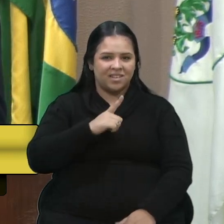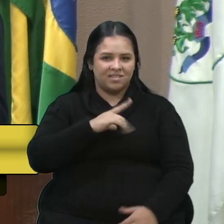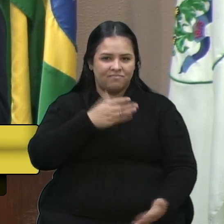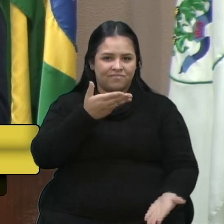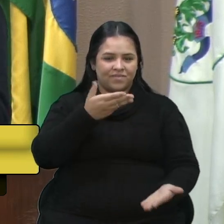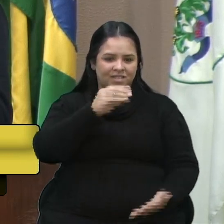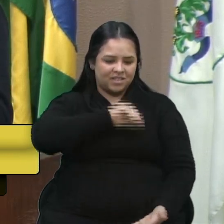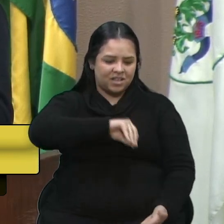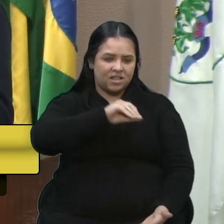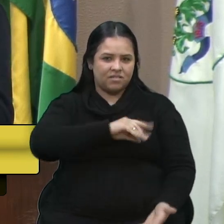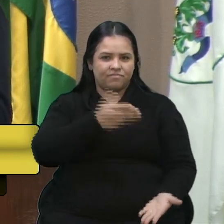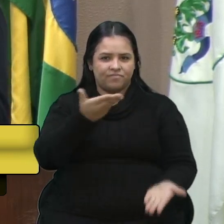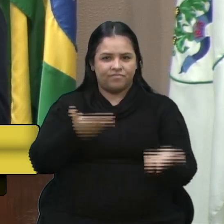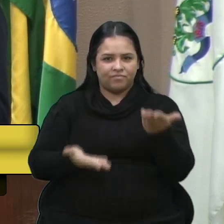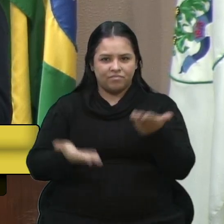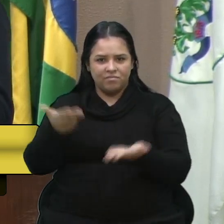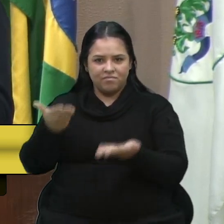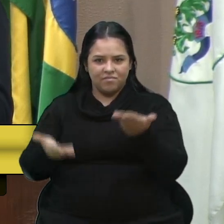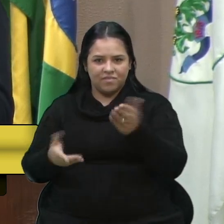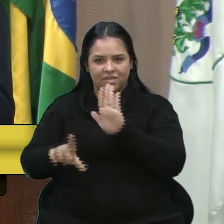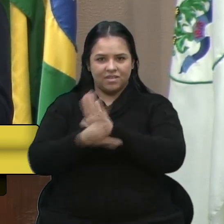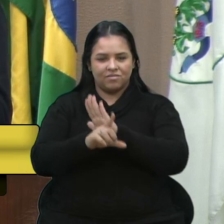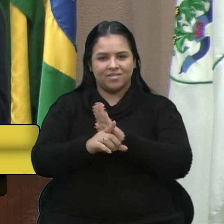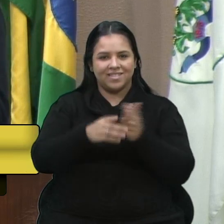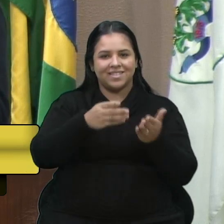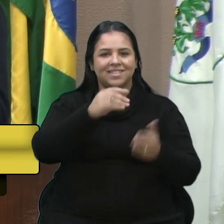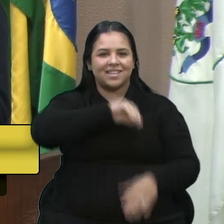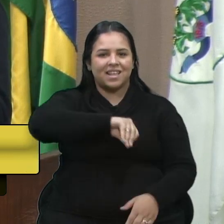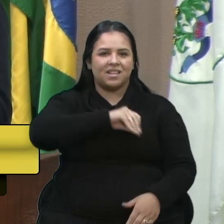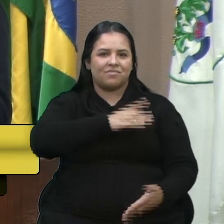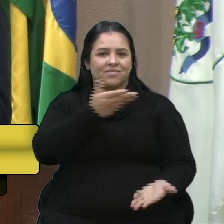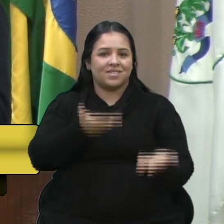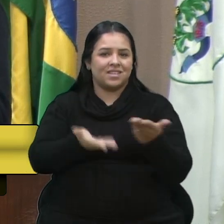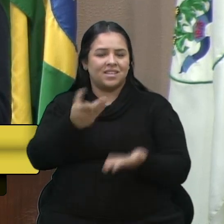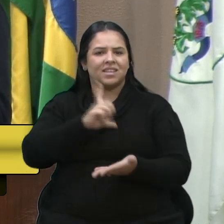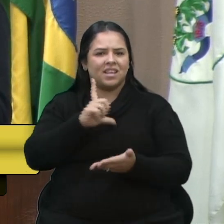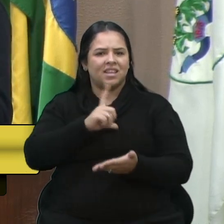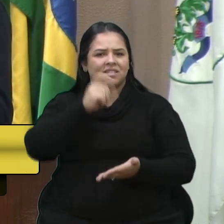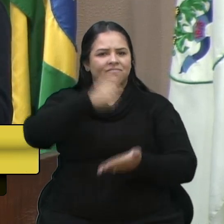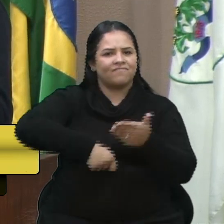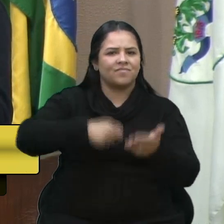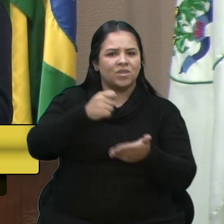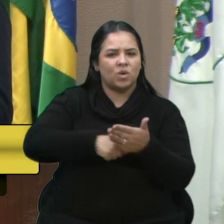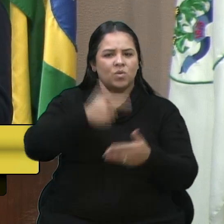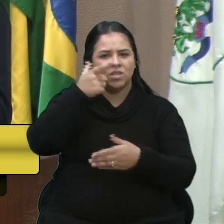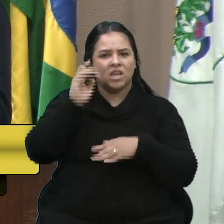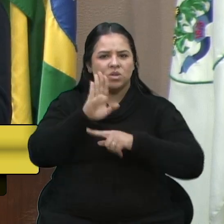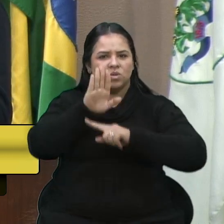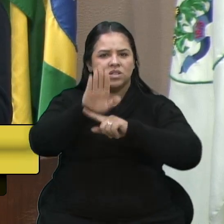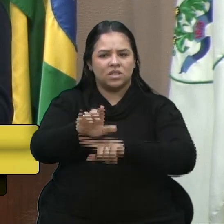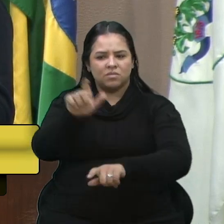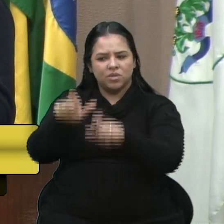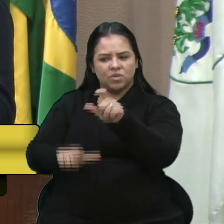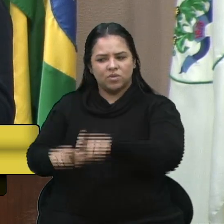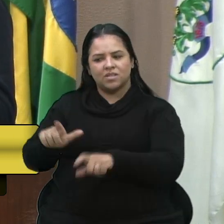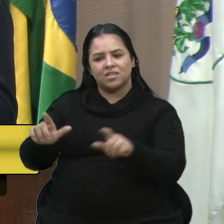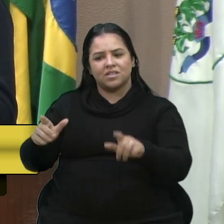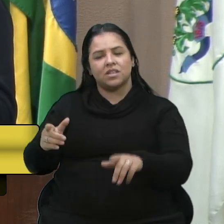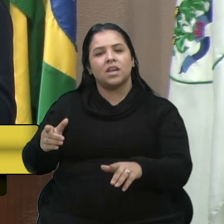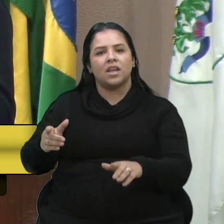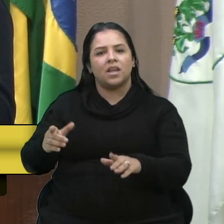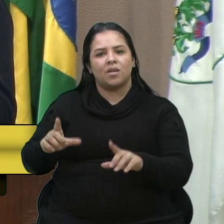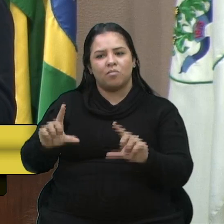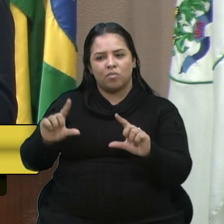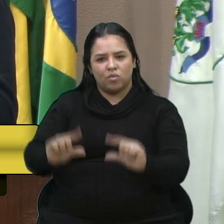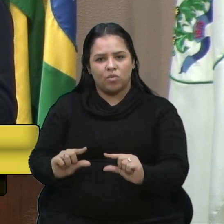salariais são as leis do salário mínimo. Essas leis são defendidas como um meio de ajudar as pessoas de baixa renda. Na